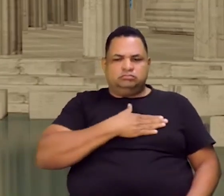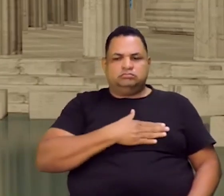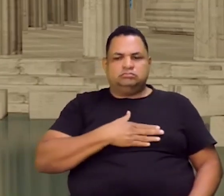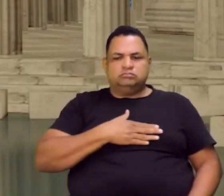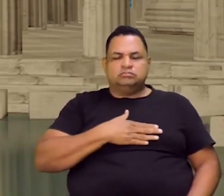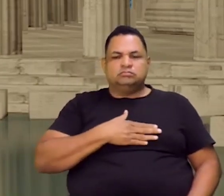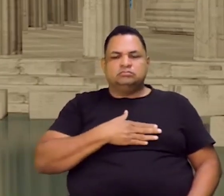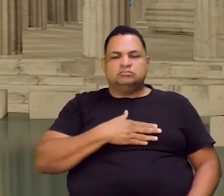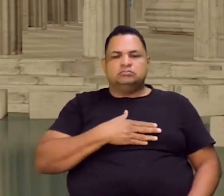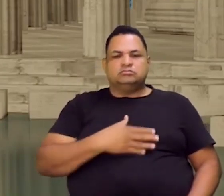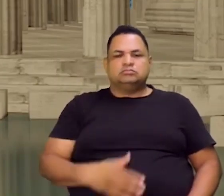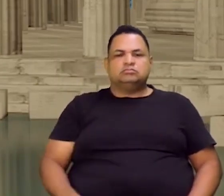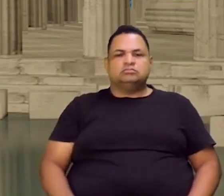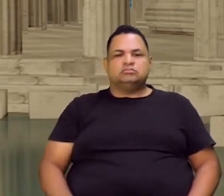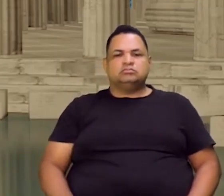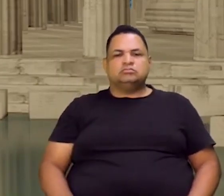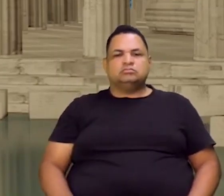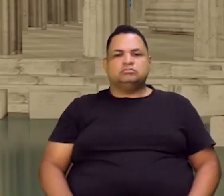né? Supostamente foi